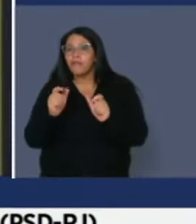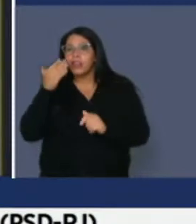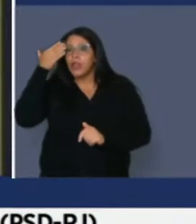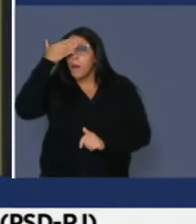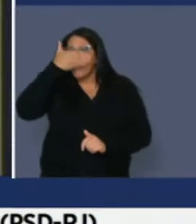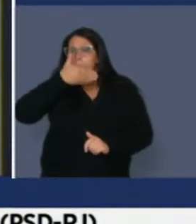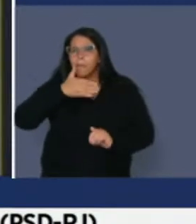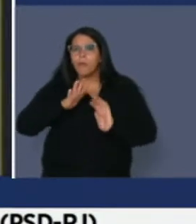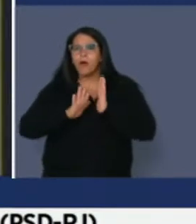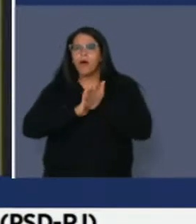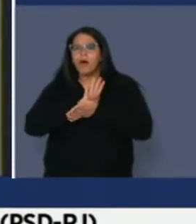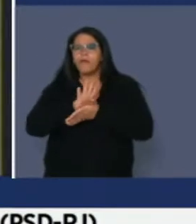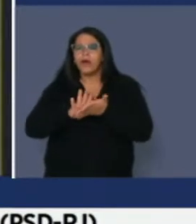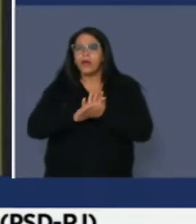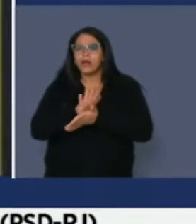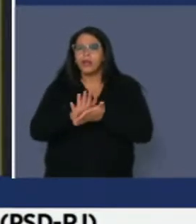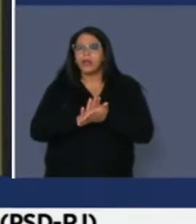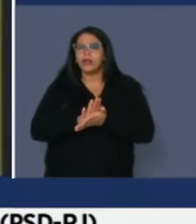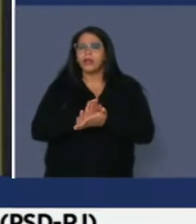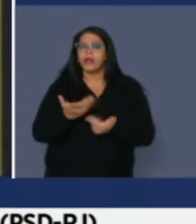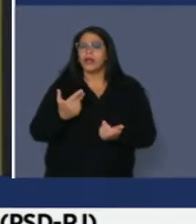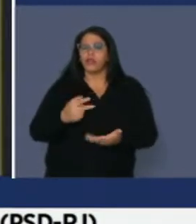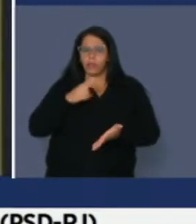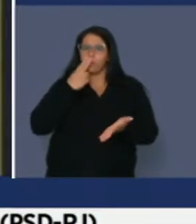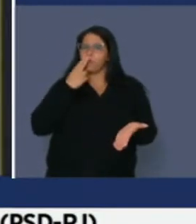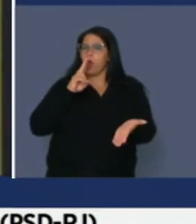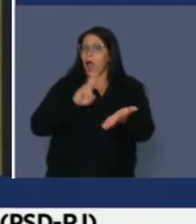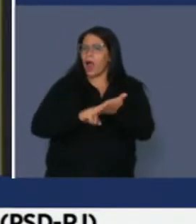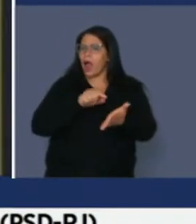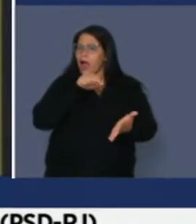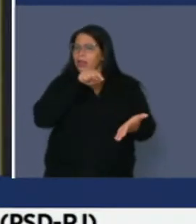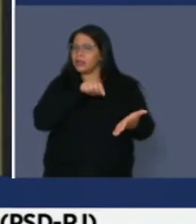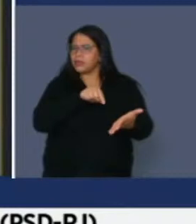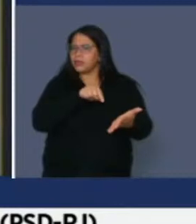provas, de uma suposta carta.